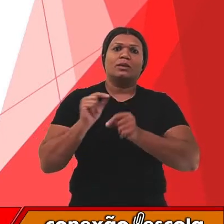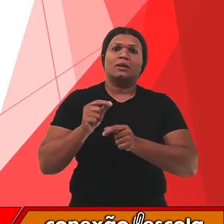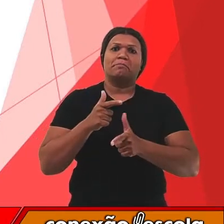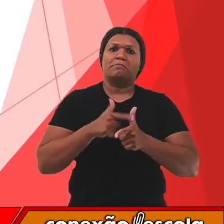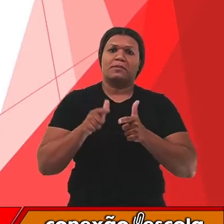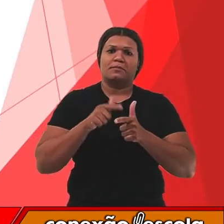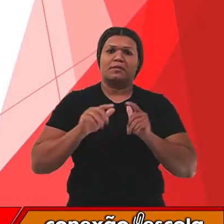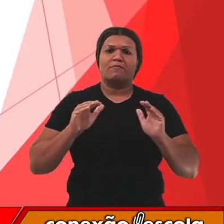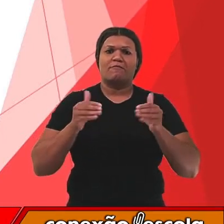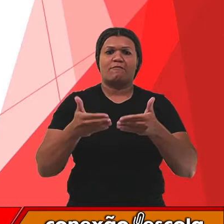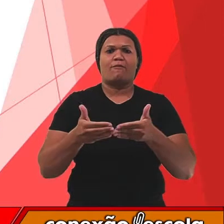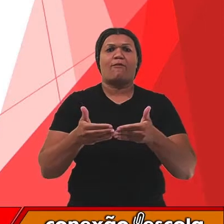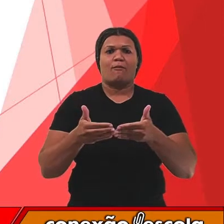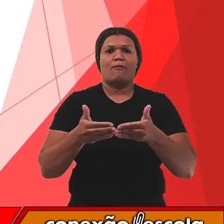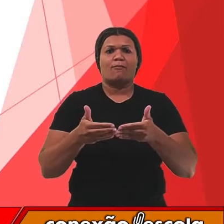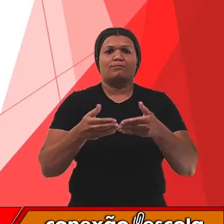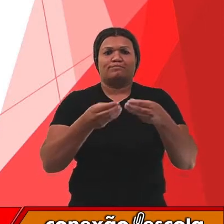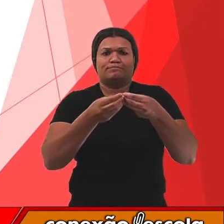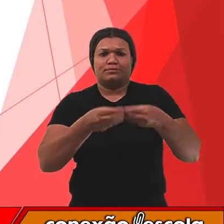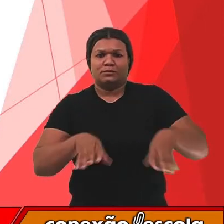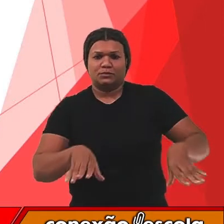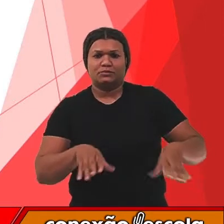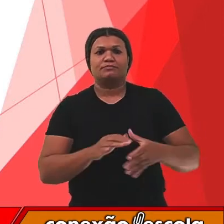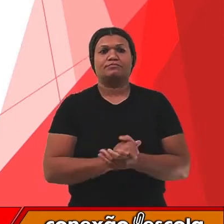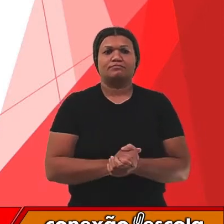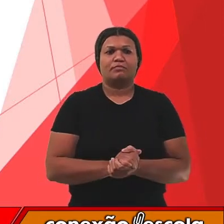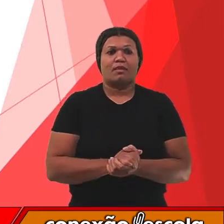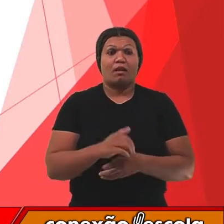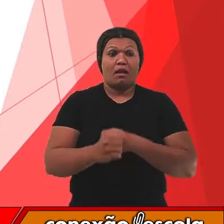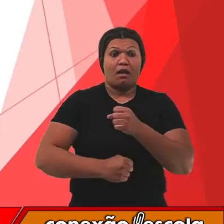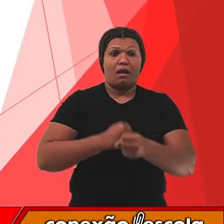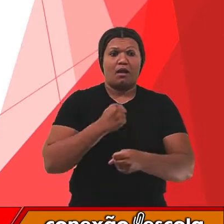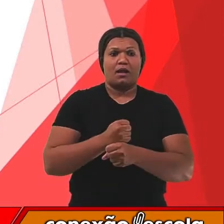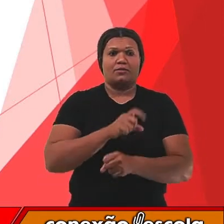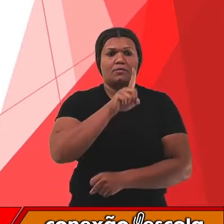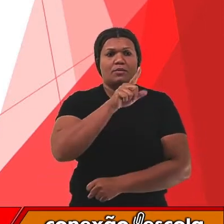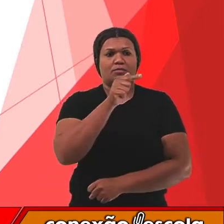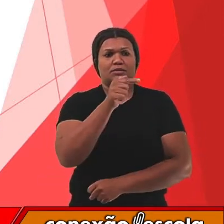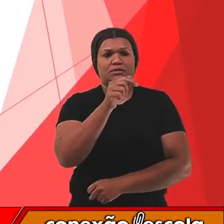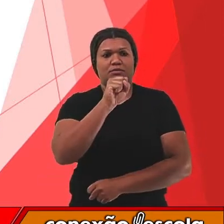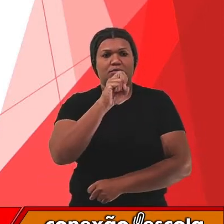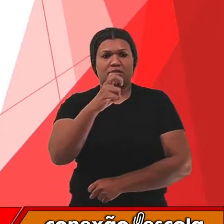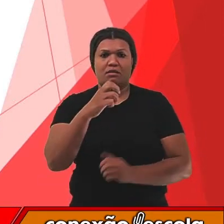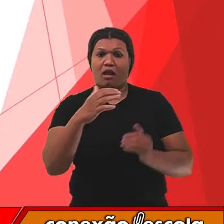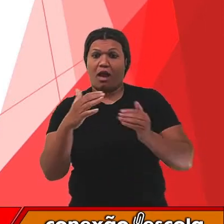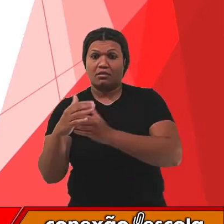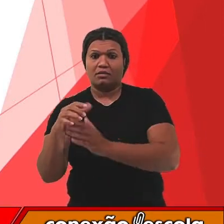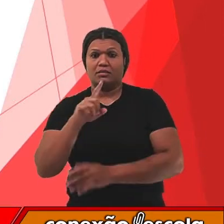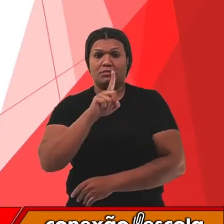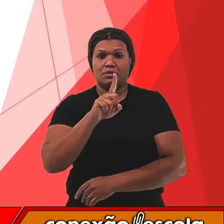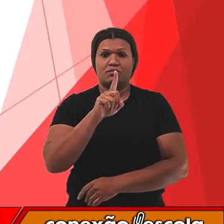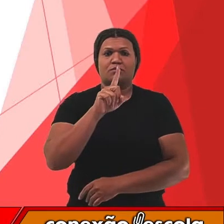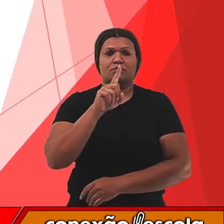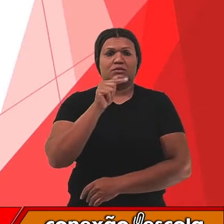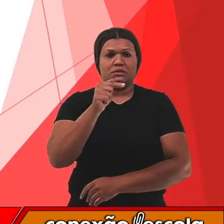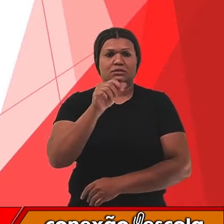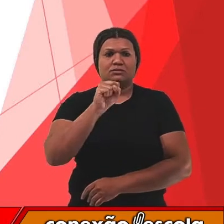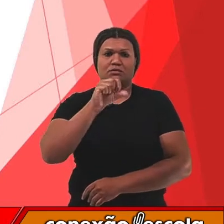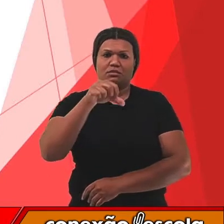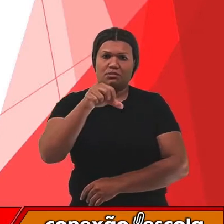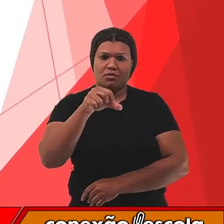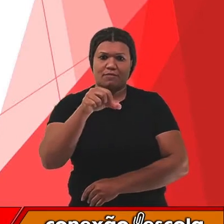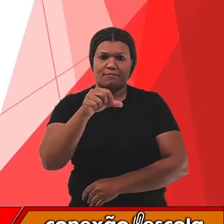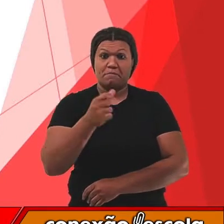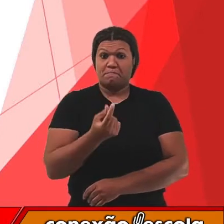crise. Entre os anos de 1785 a 1789, por exemplo, o custo de vida